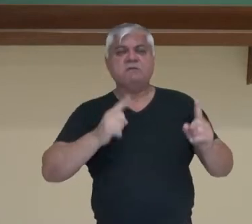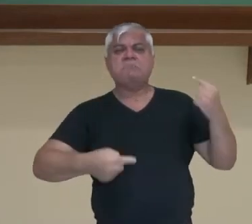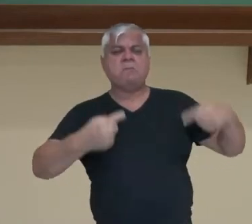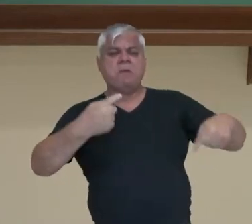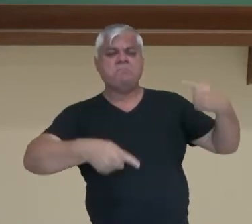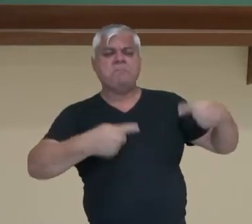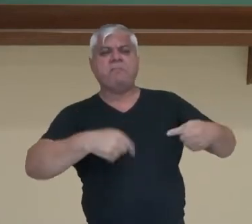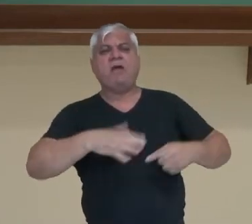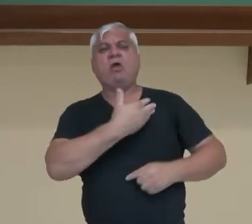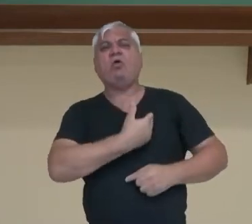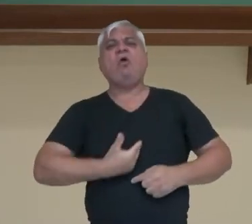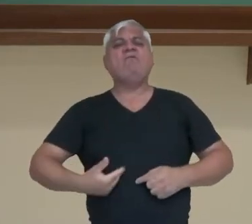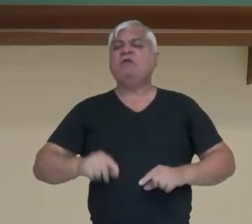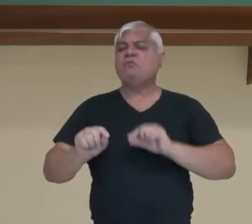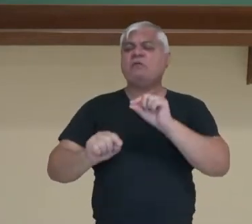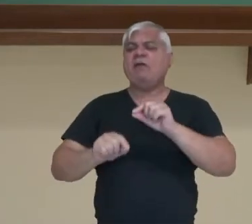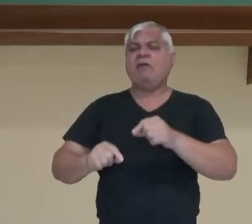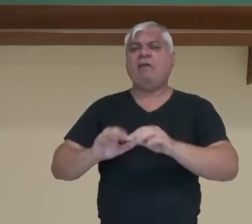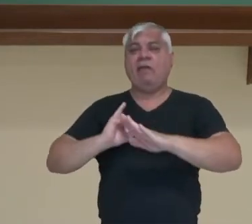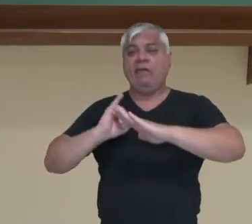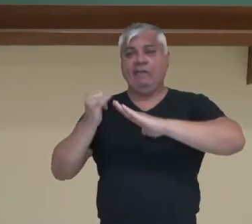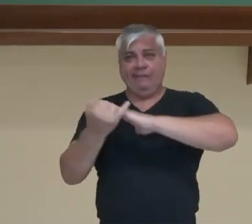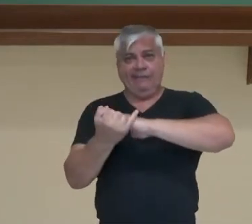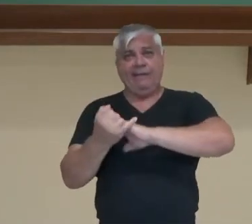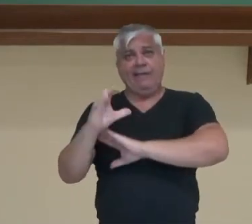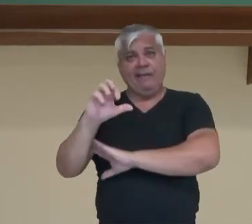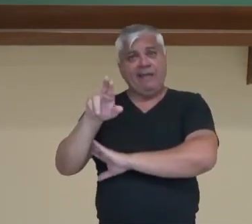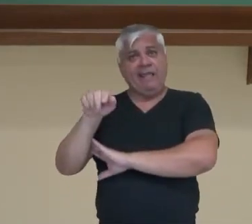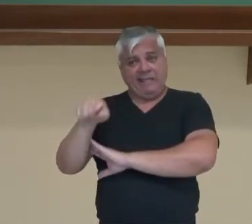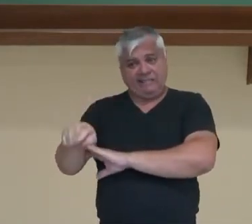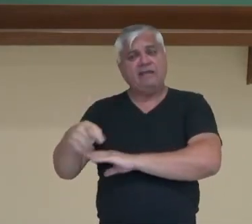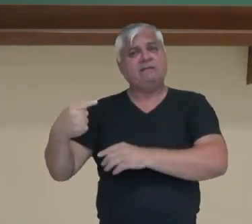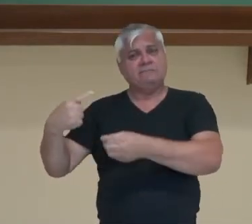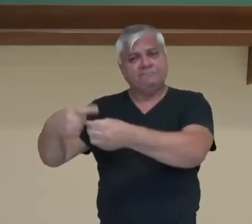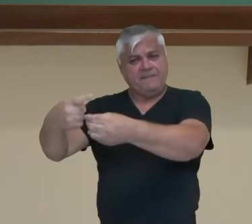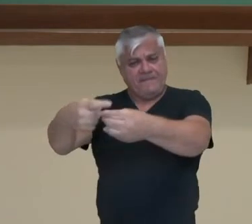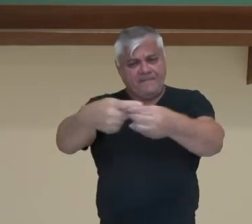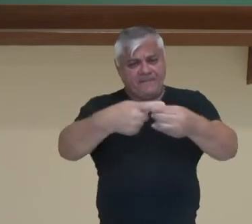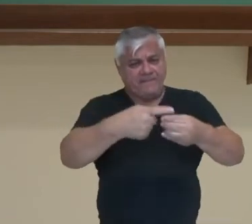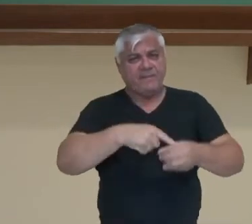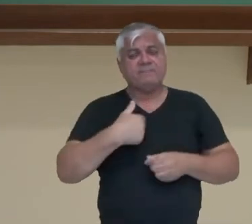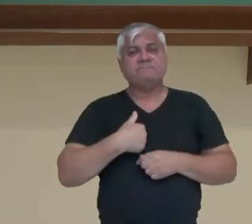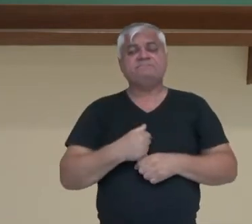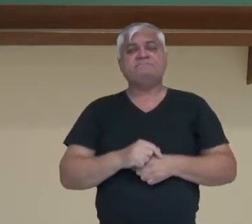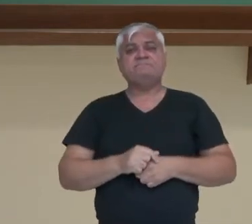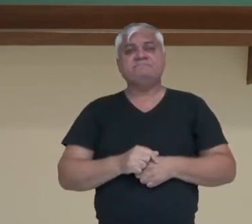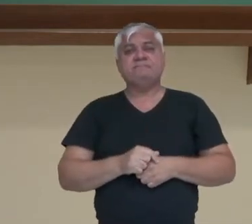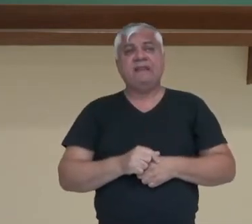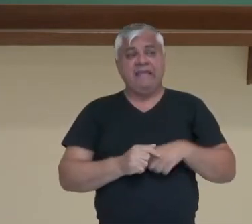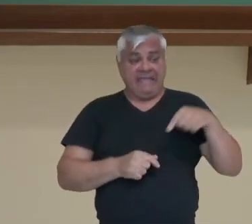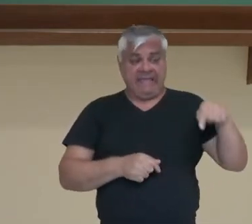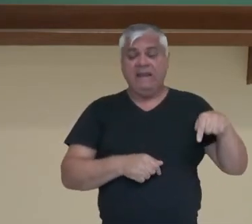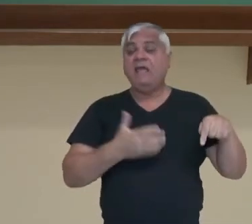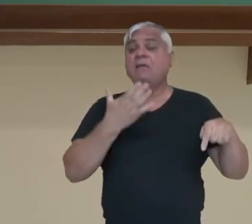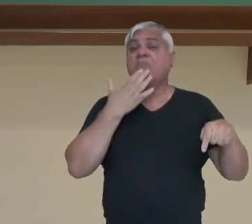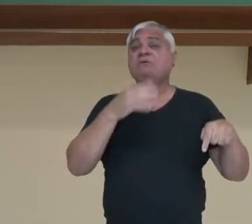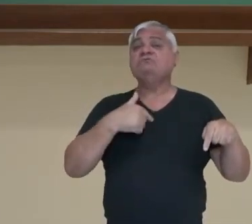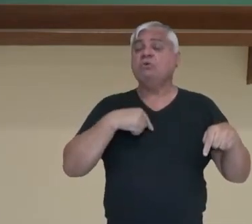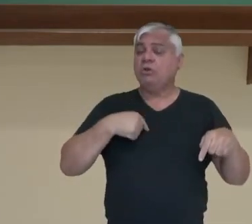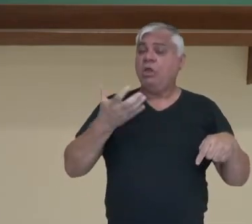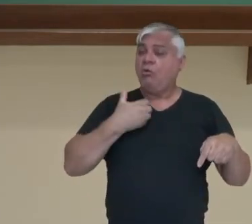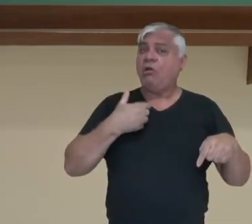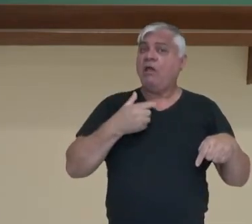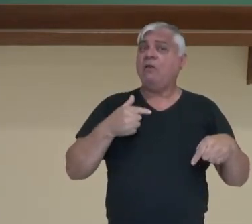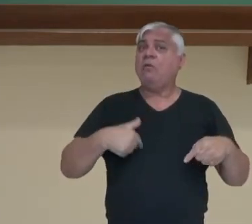E tinha a cidade de Knossos, que era dele, e tinha as outras ilhas, tinha as outras cidades da ilha. E nessa ele pediu arrego, né, para o Poseidon.